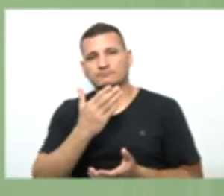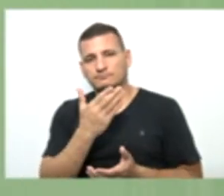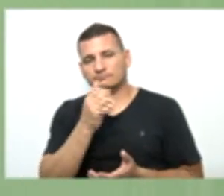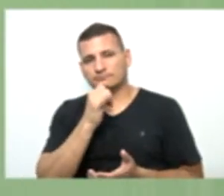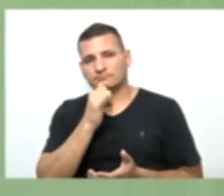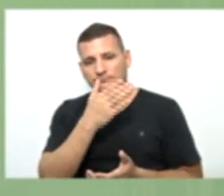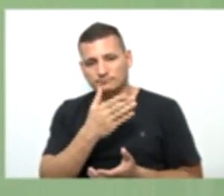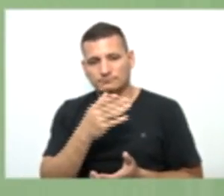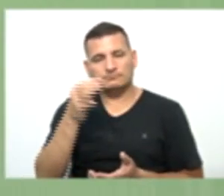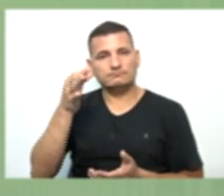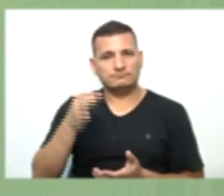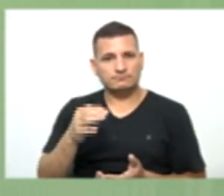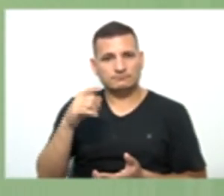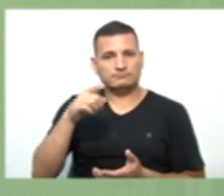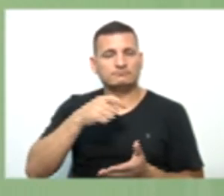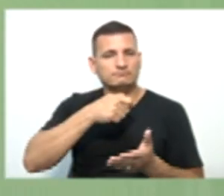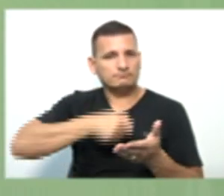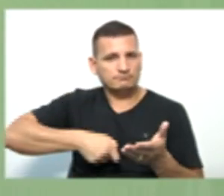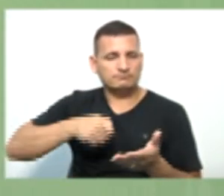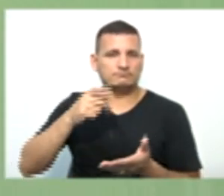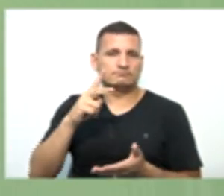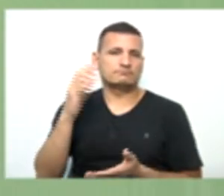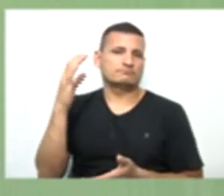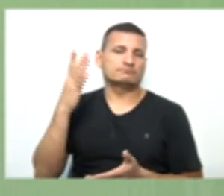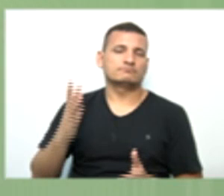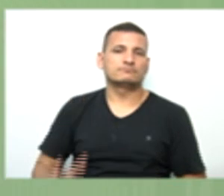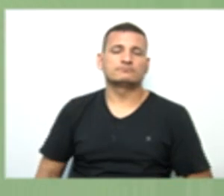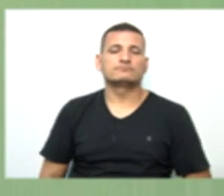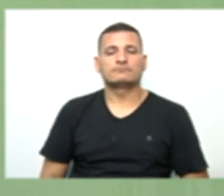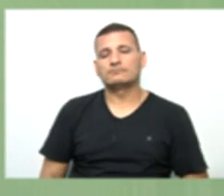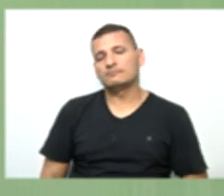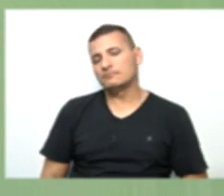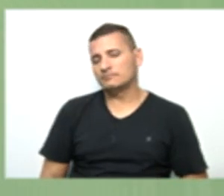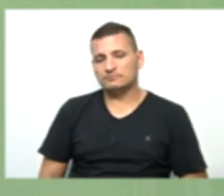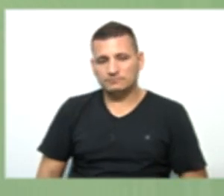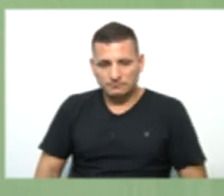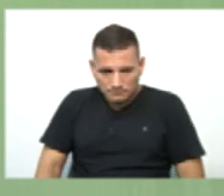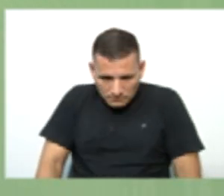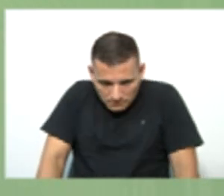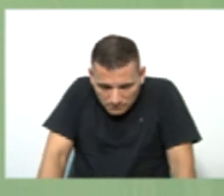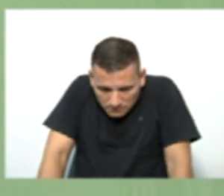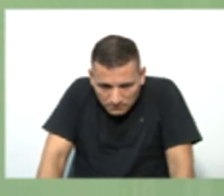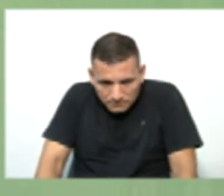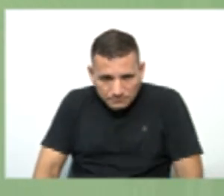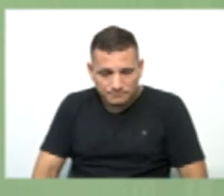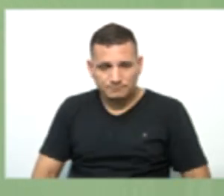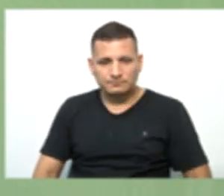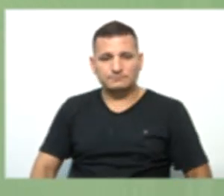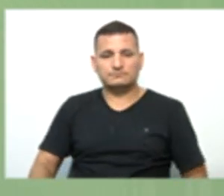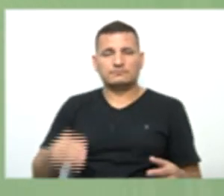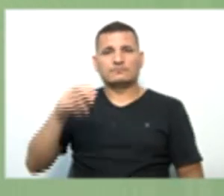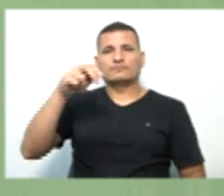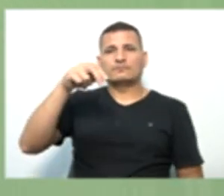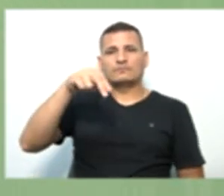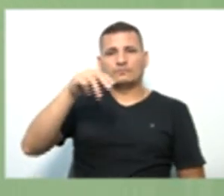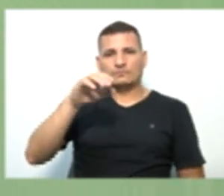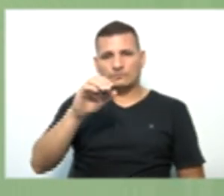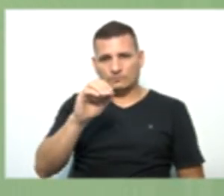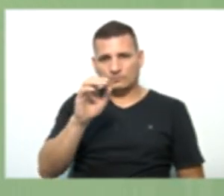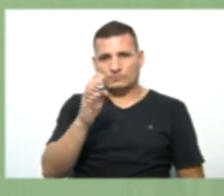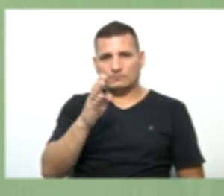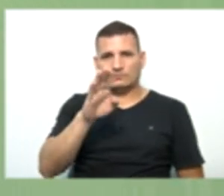exemplo adequado para você colocar na sua redação científica. No biênio, agora sim nós temos 2